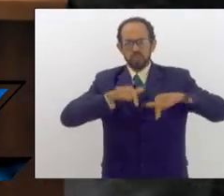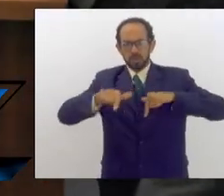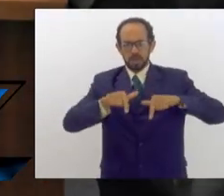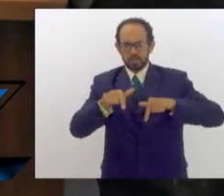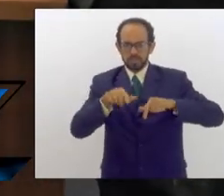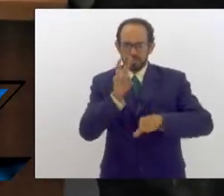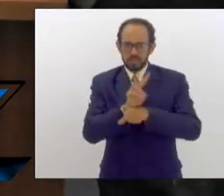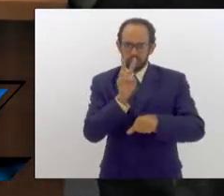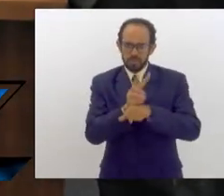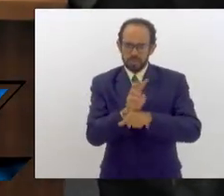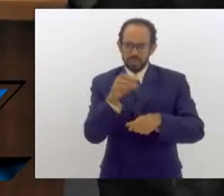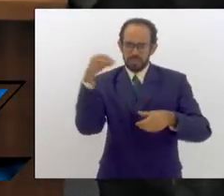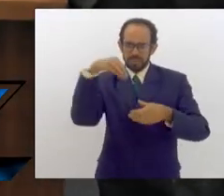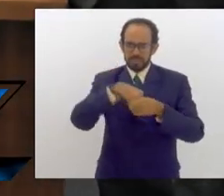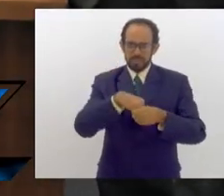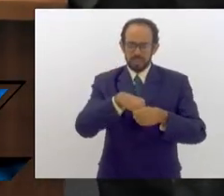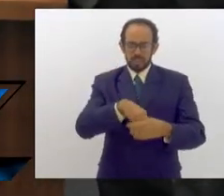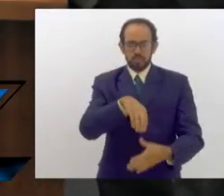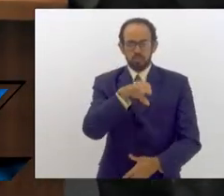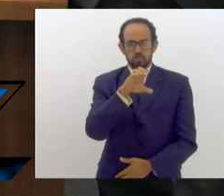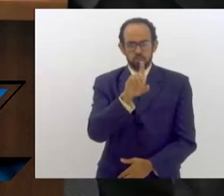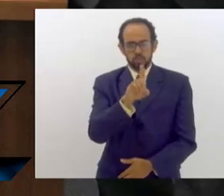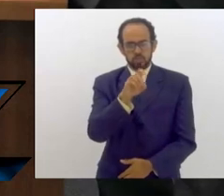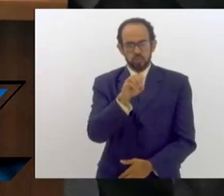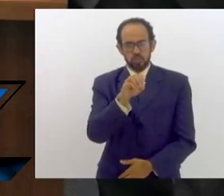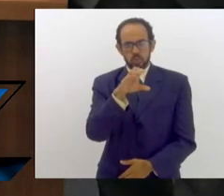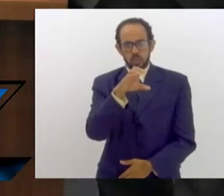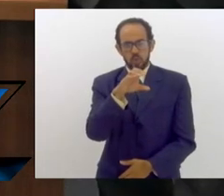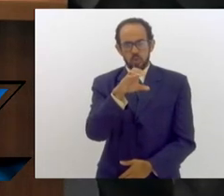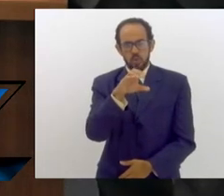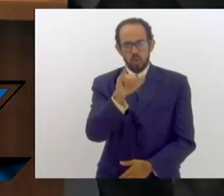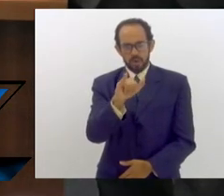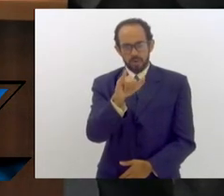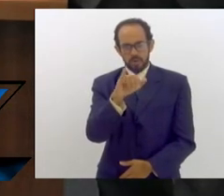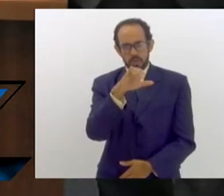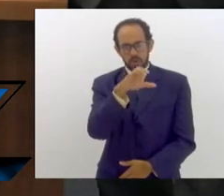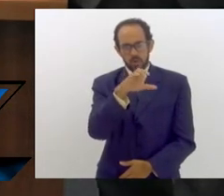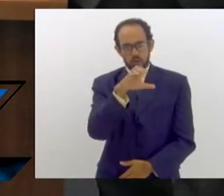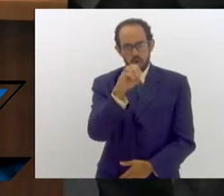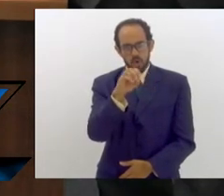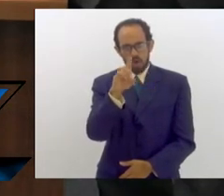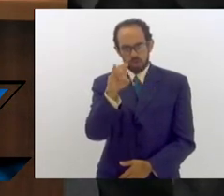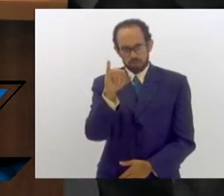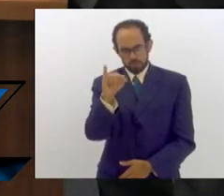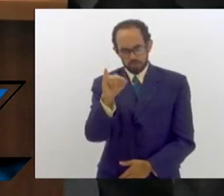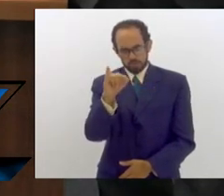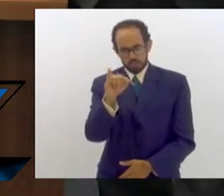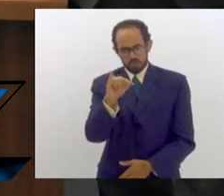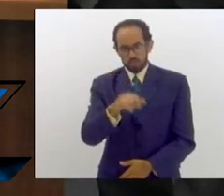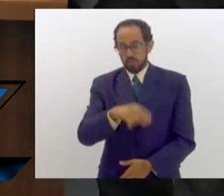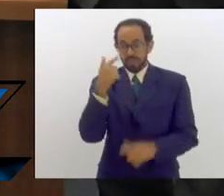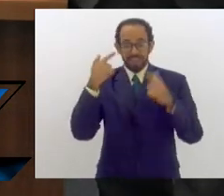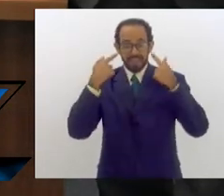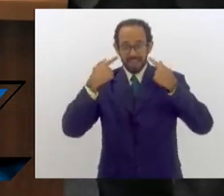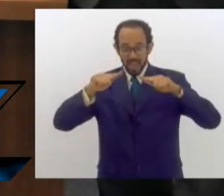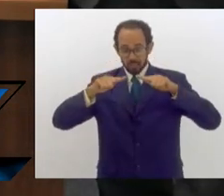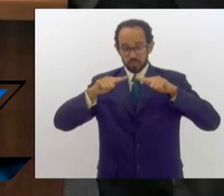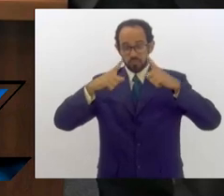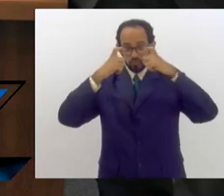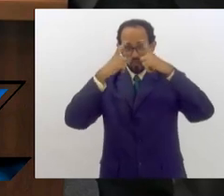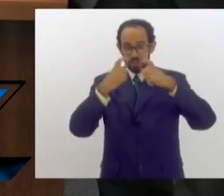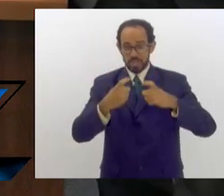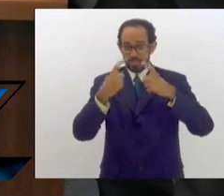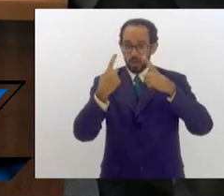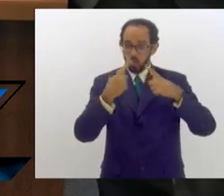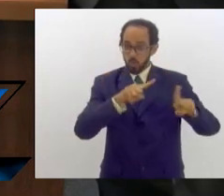interna dói code do primeiro exército o dois code foi palco de gravíssimas violações aos direitos humanos